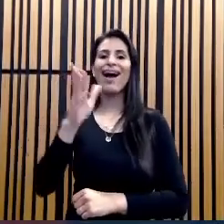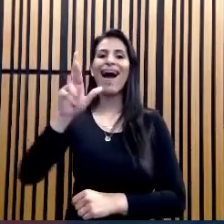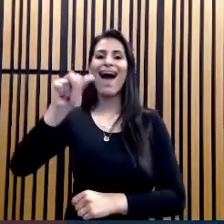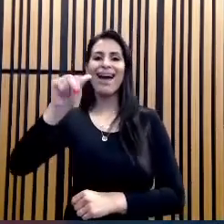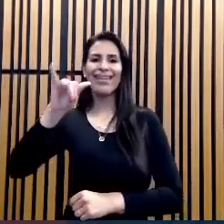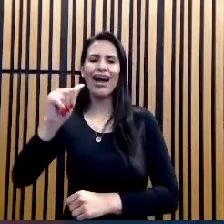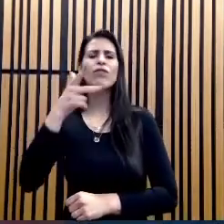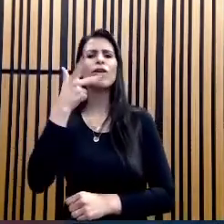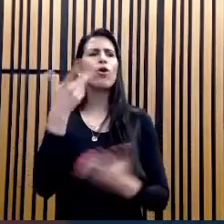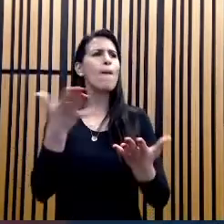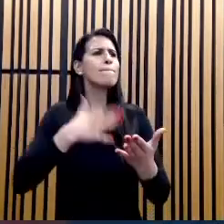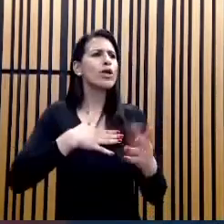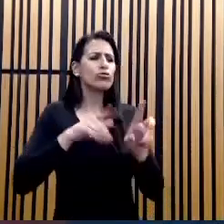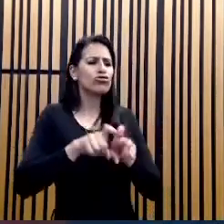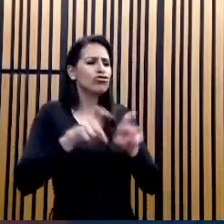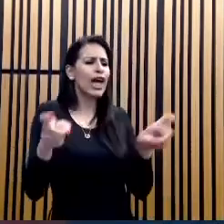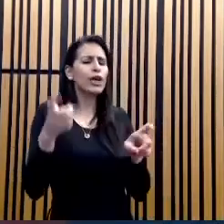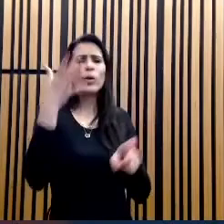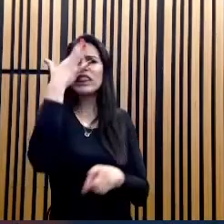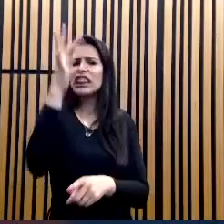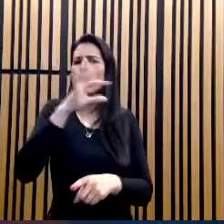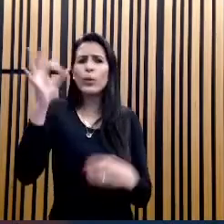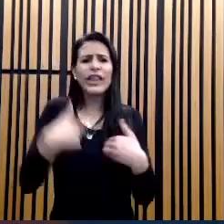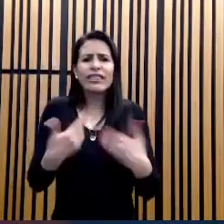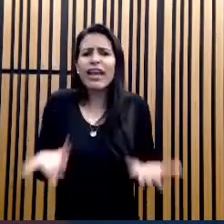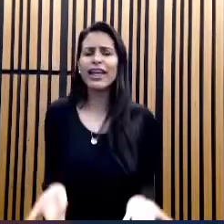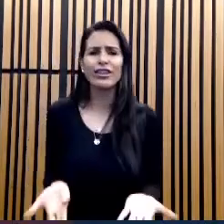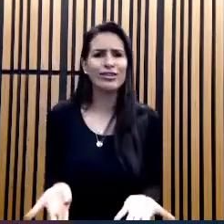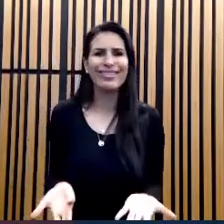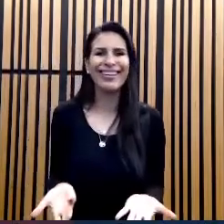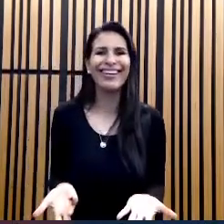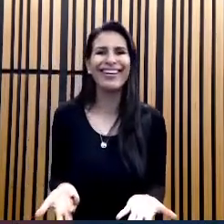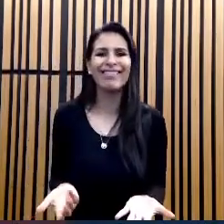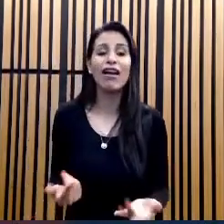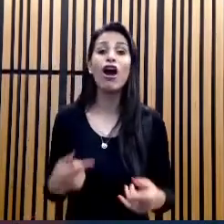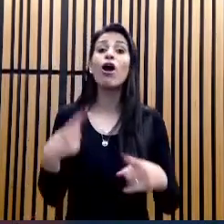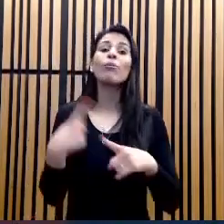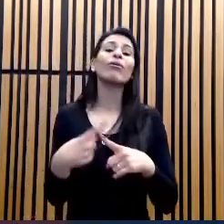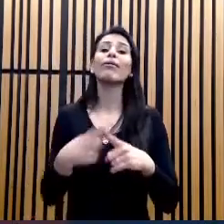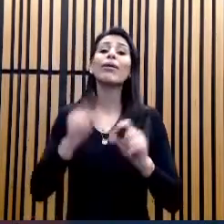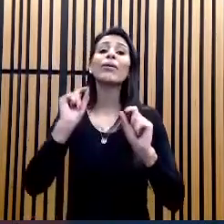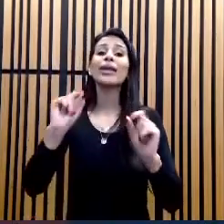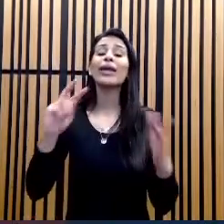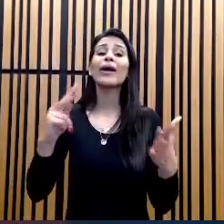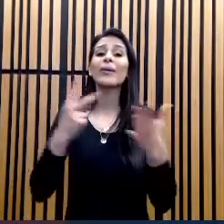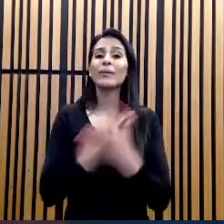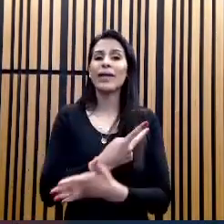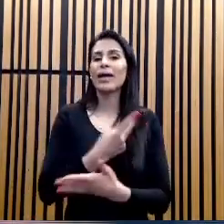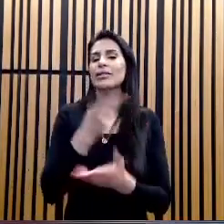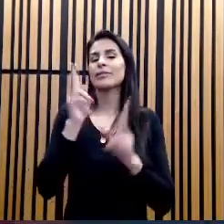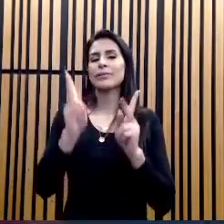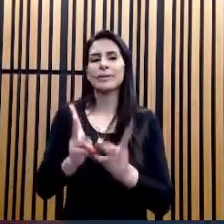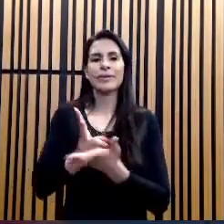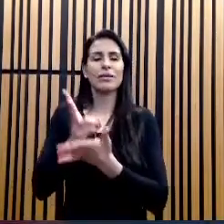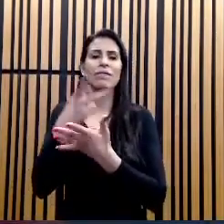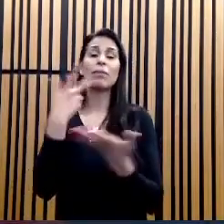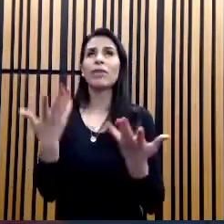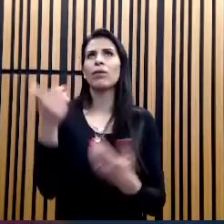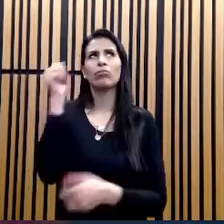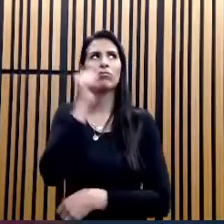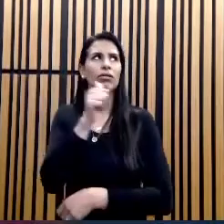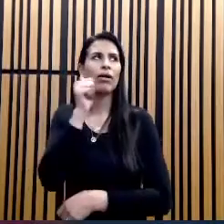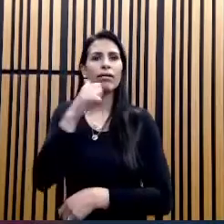ela, tá? Nem o ginecologista dela entende ela. Porque o que acontece? Dizem, mulher de 50 anos, entra